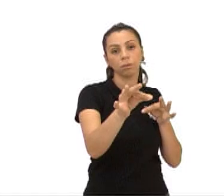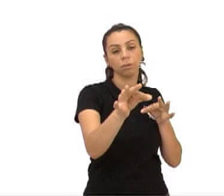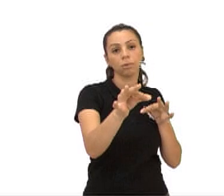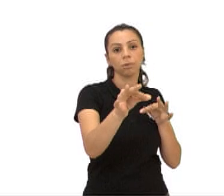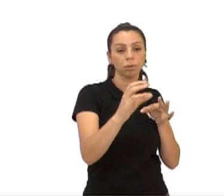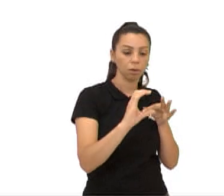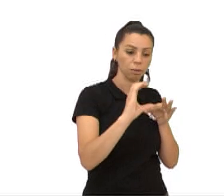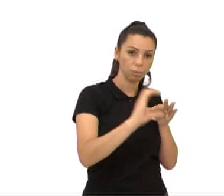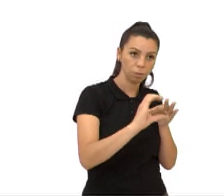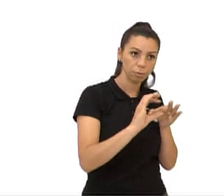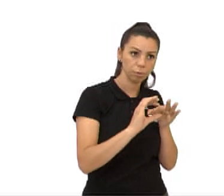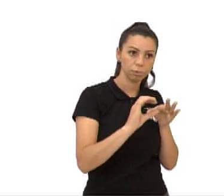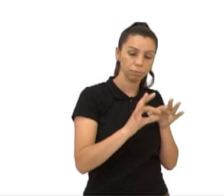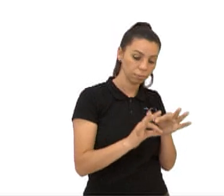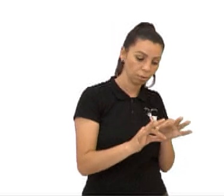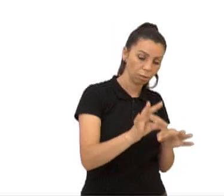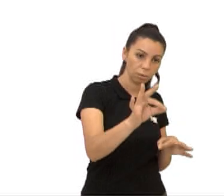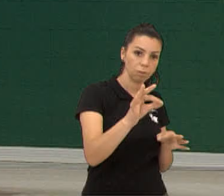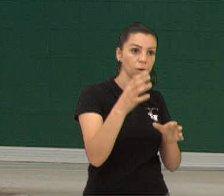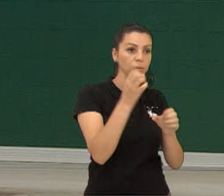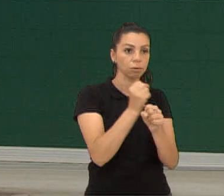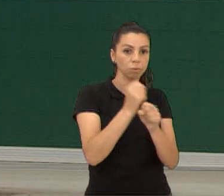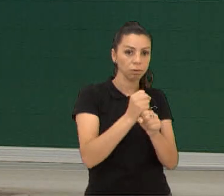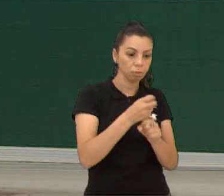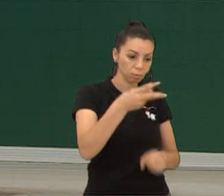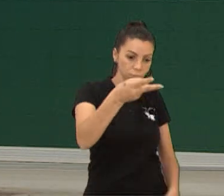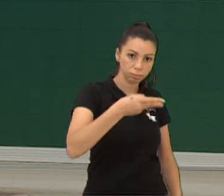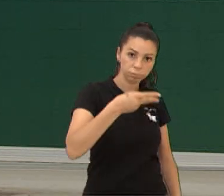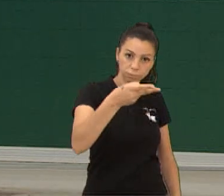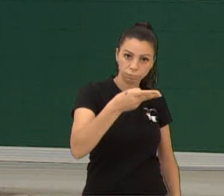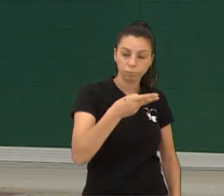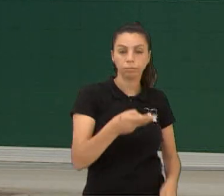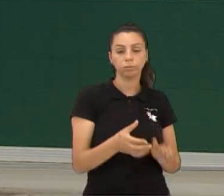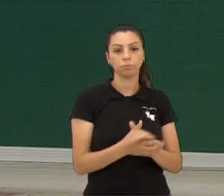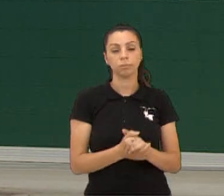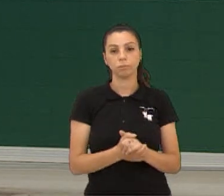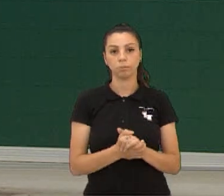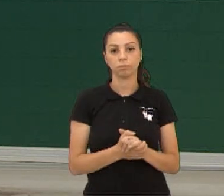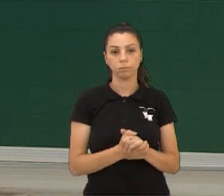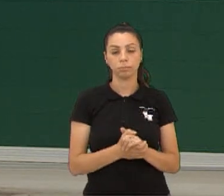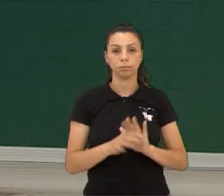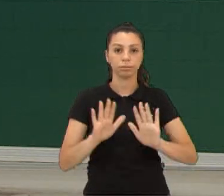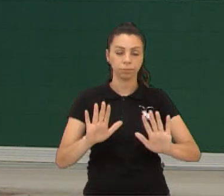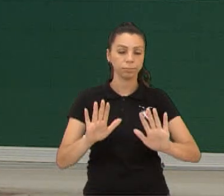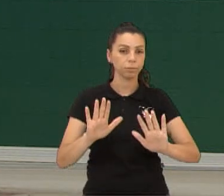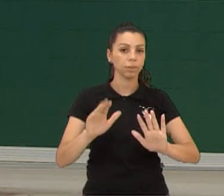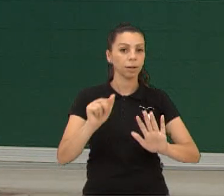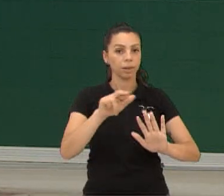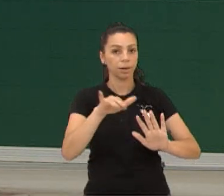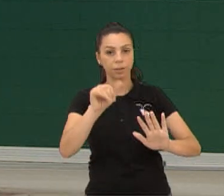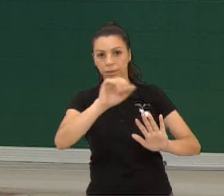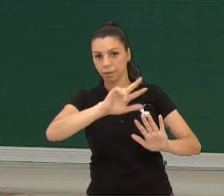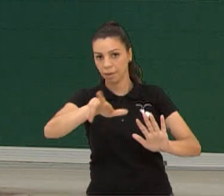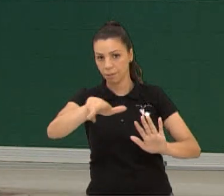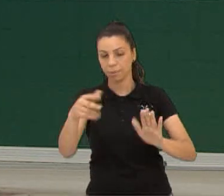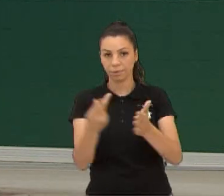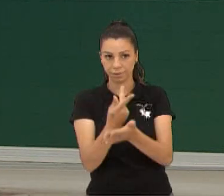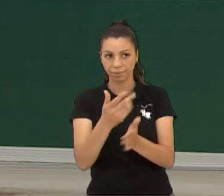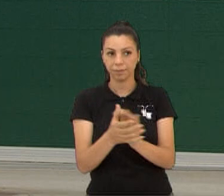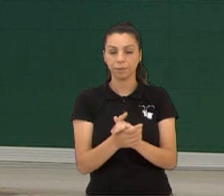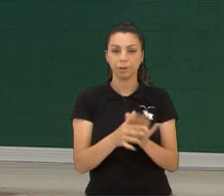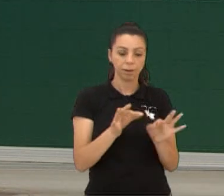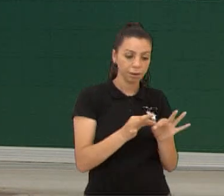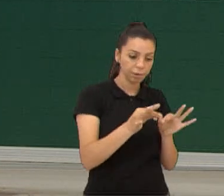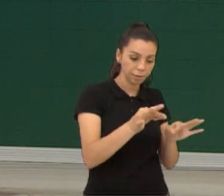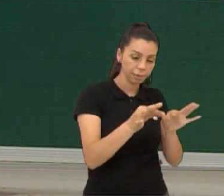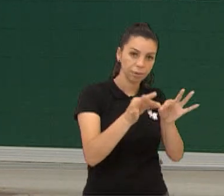comprimento vezes a largura. Aqui, se eu somar essas duas áreas aqui, ai, prof, se eu somar essas duas medidas aqui, eu vou